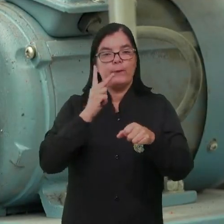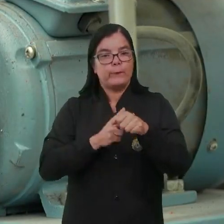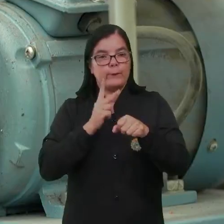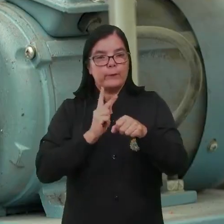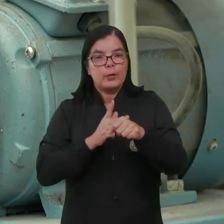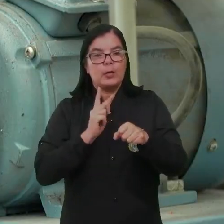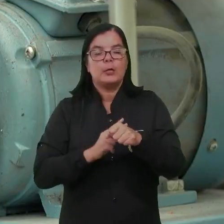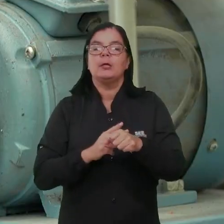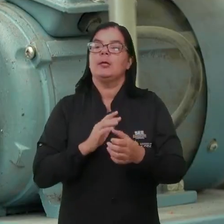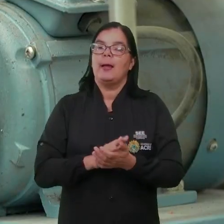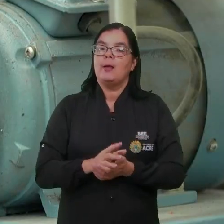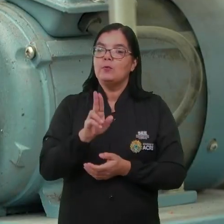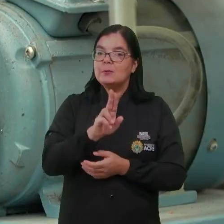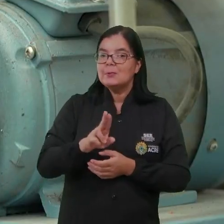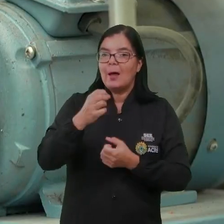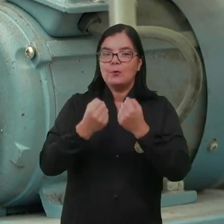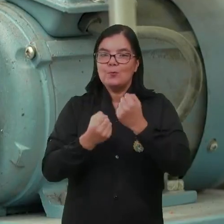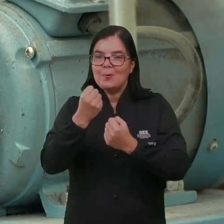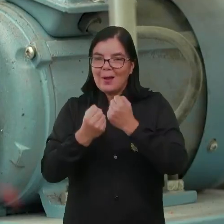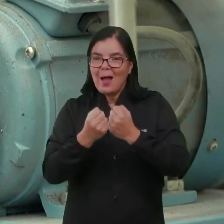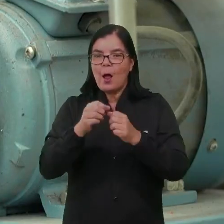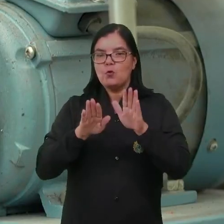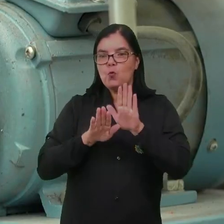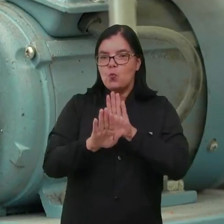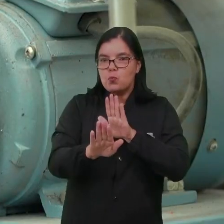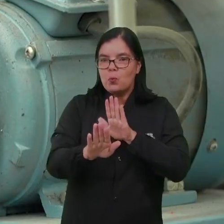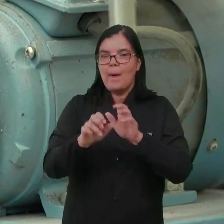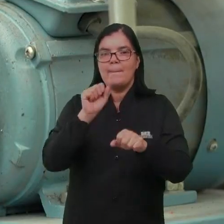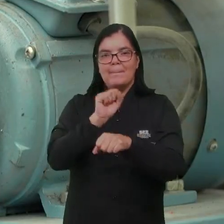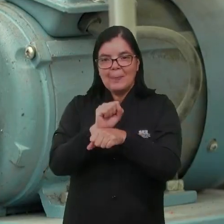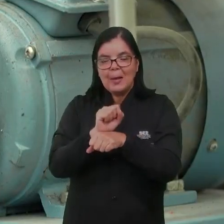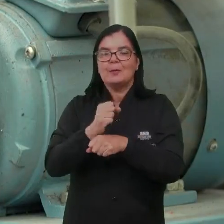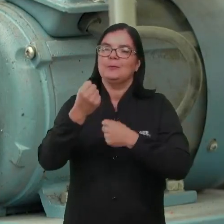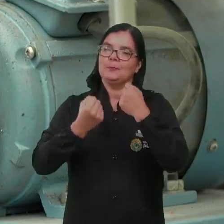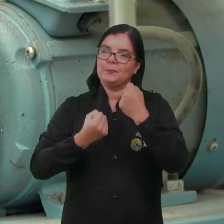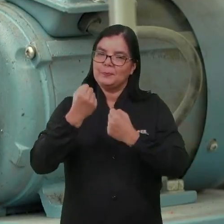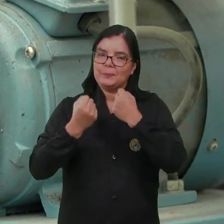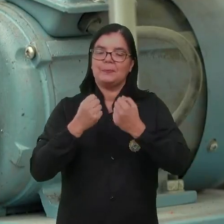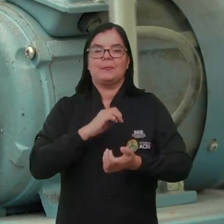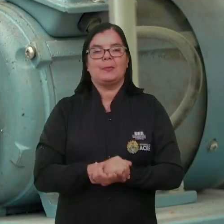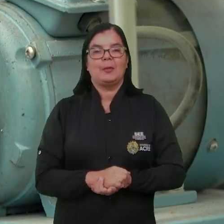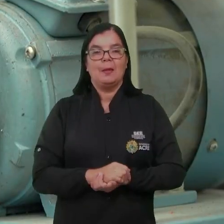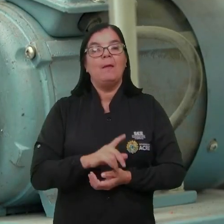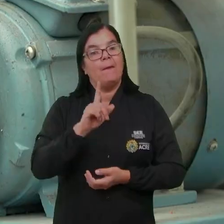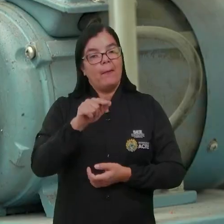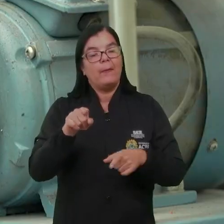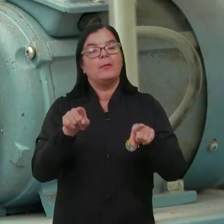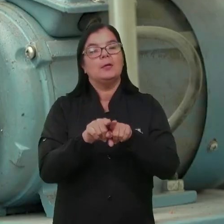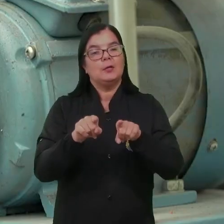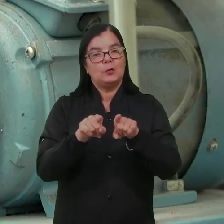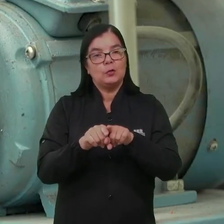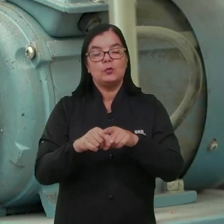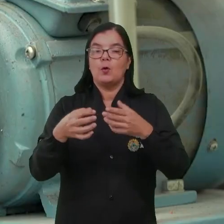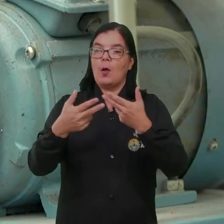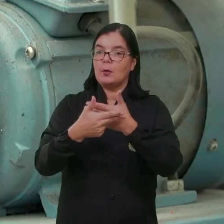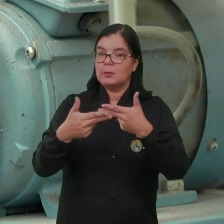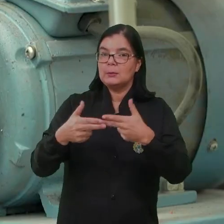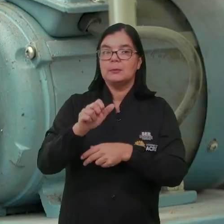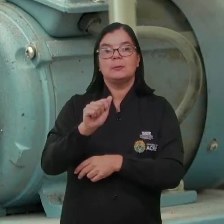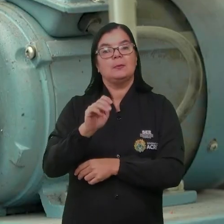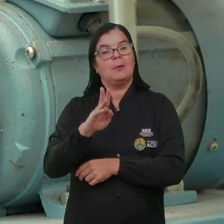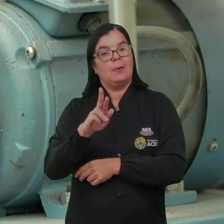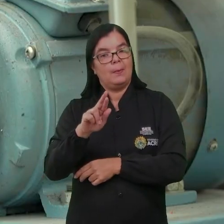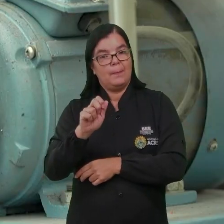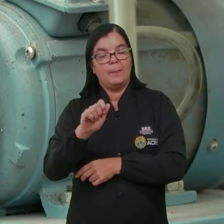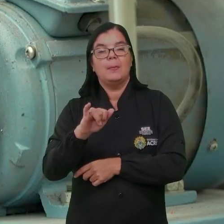né, e também ali nas pastilhas de freio dos nossos carros. Então, esses daí são os produtos abrasivos,